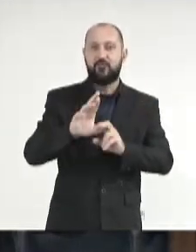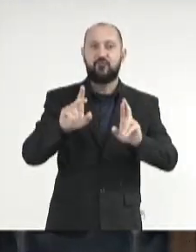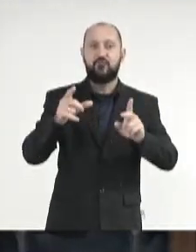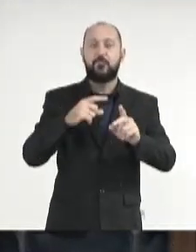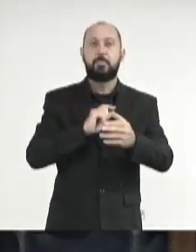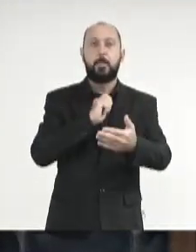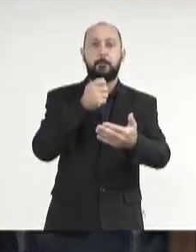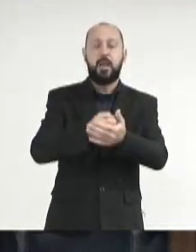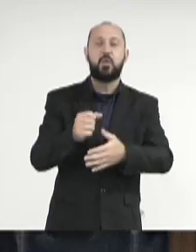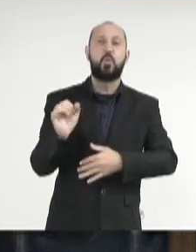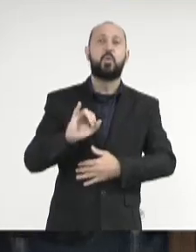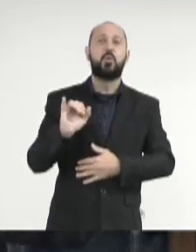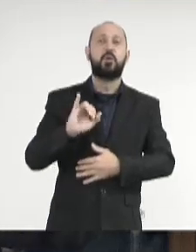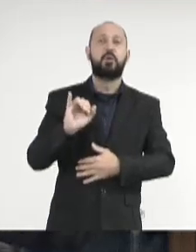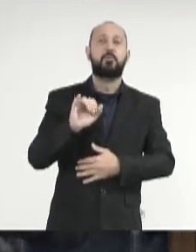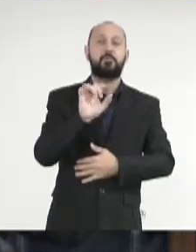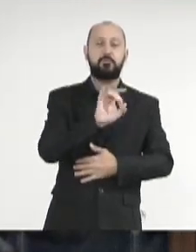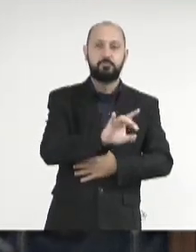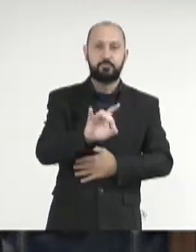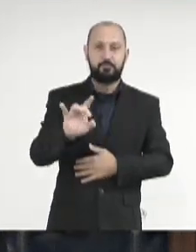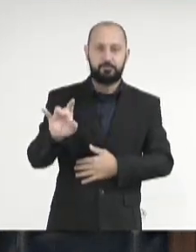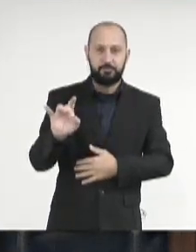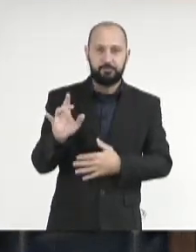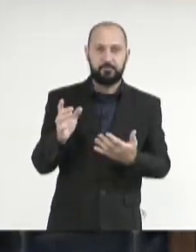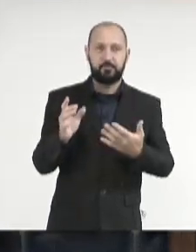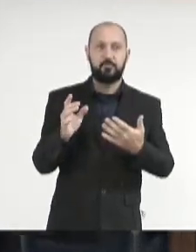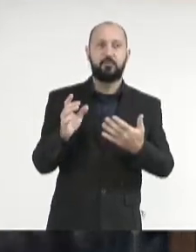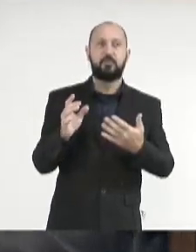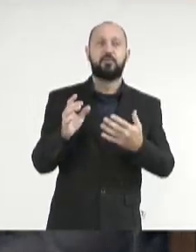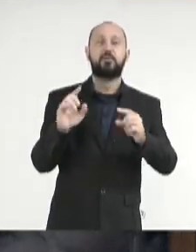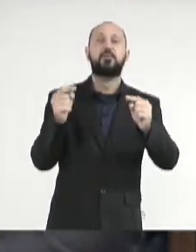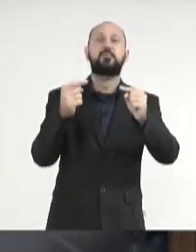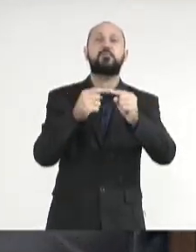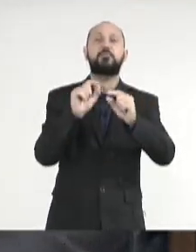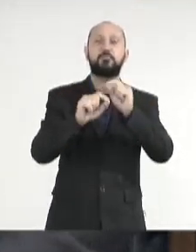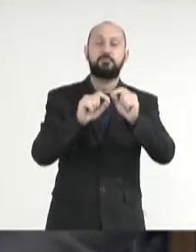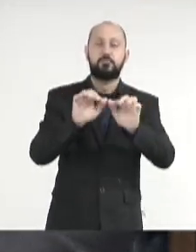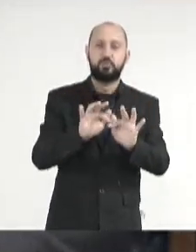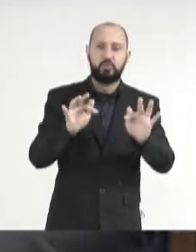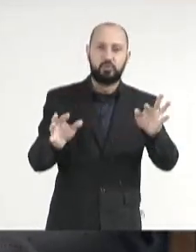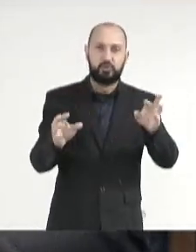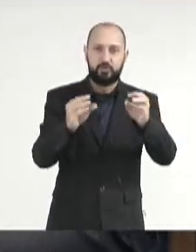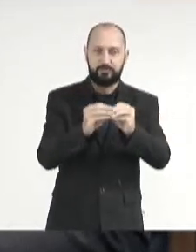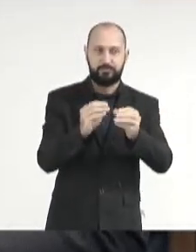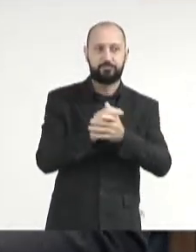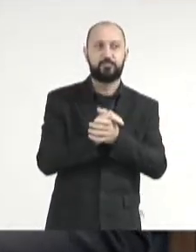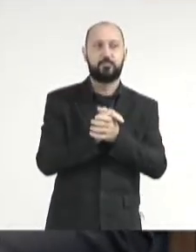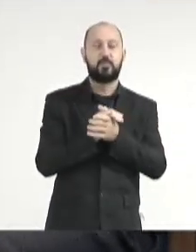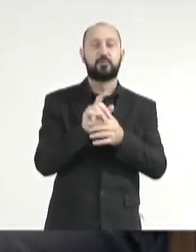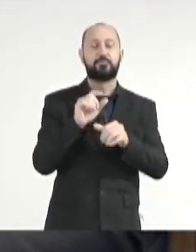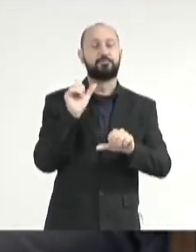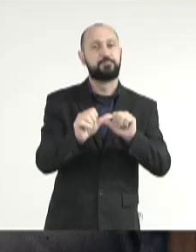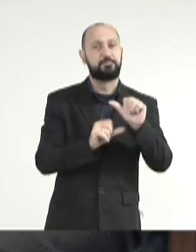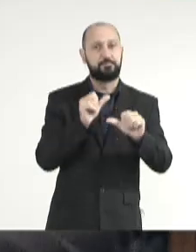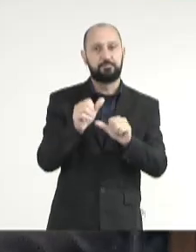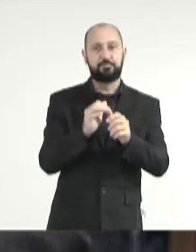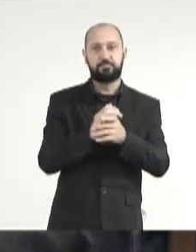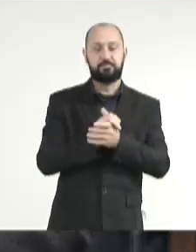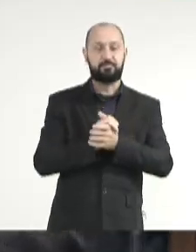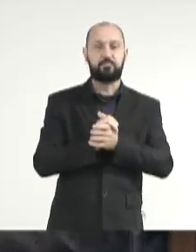do tributo feito aí dos contribuintes optantes pelo Simples Nacional. Pois é, acho que uma das grandes